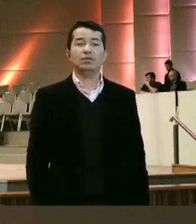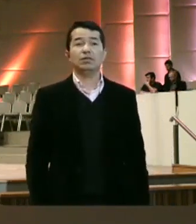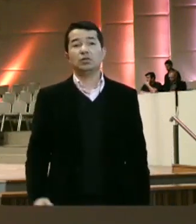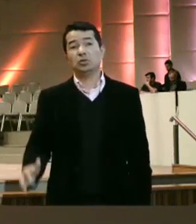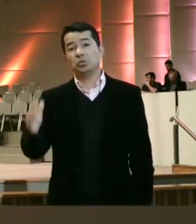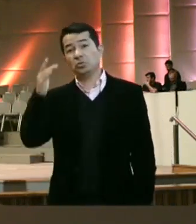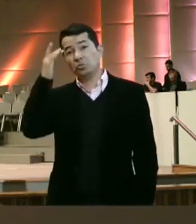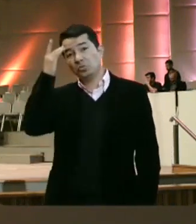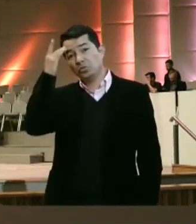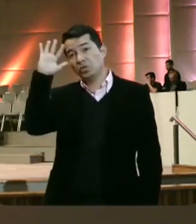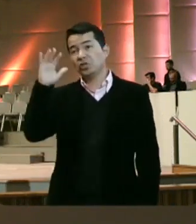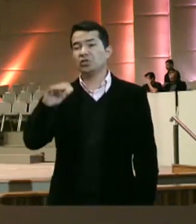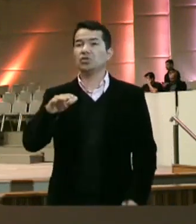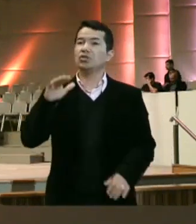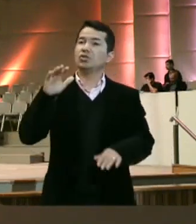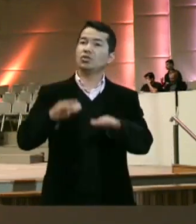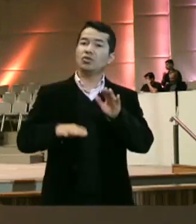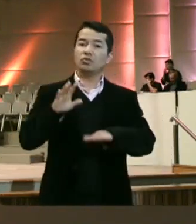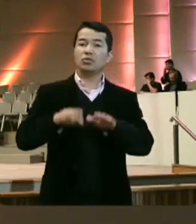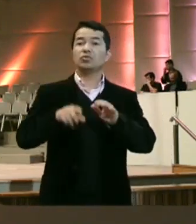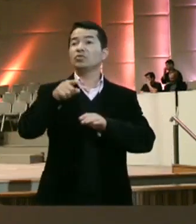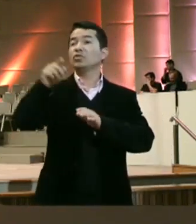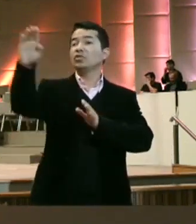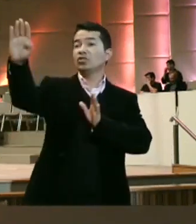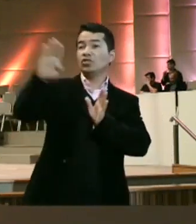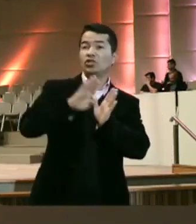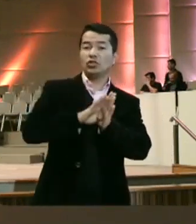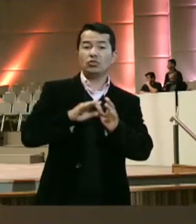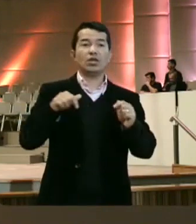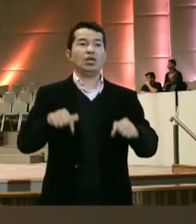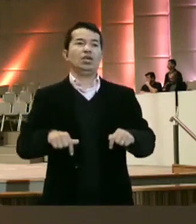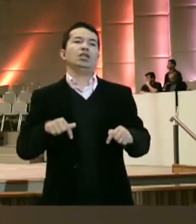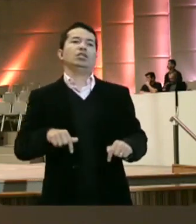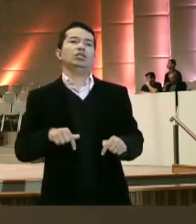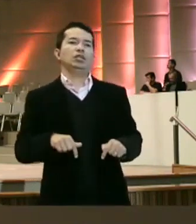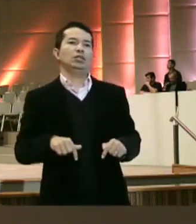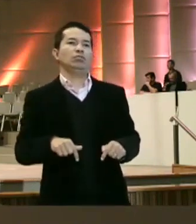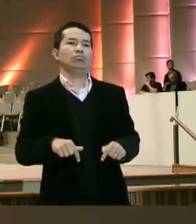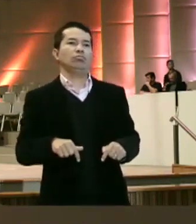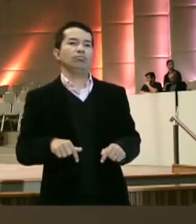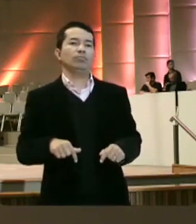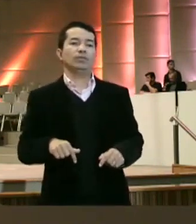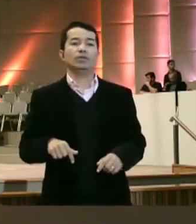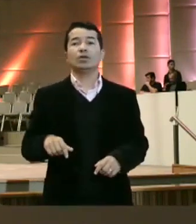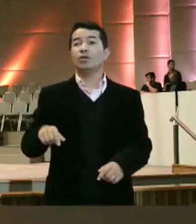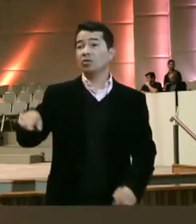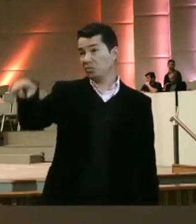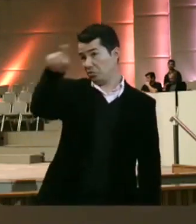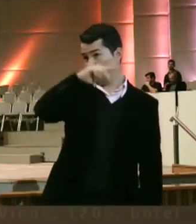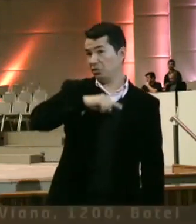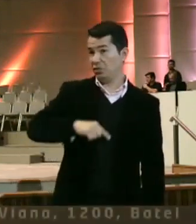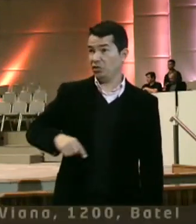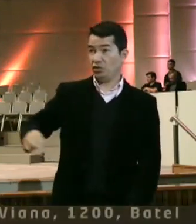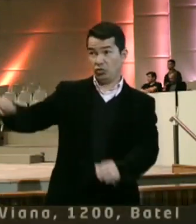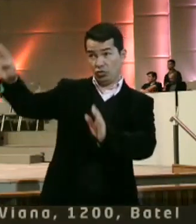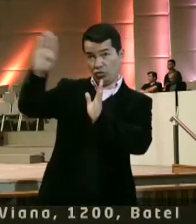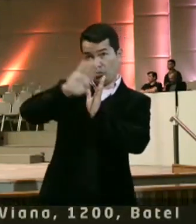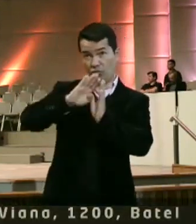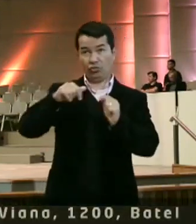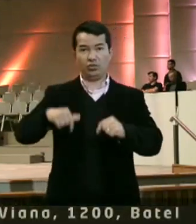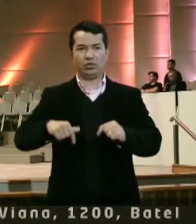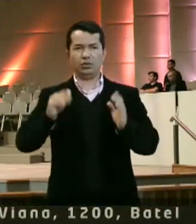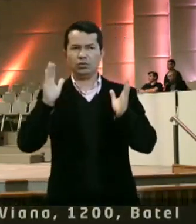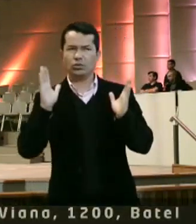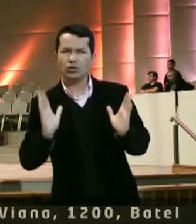Talvez você tenha chegado aqui nesse culto e com essa capacidade que todos nós temos, você